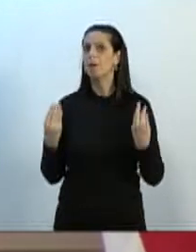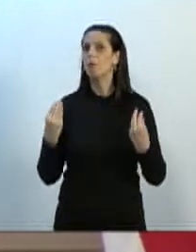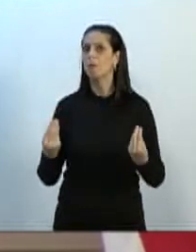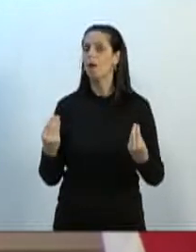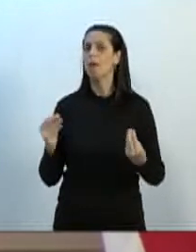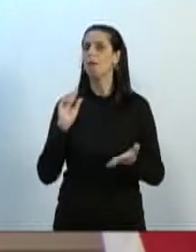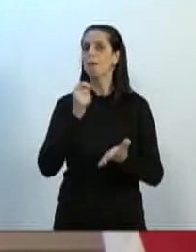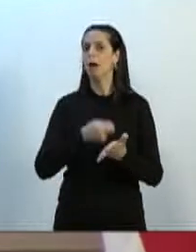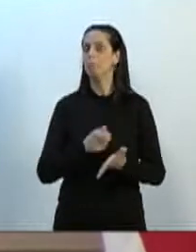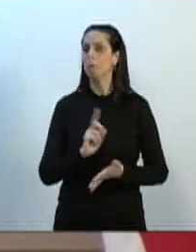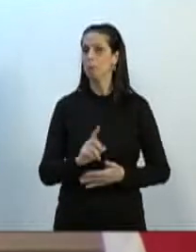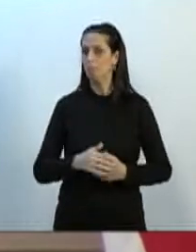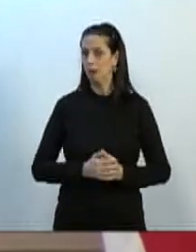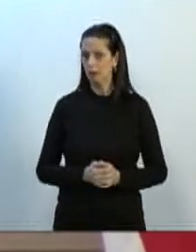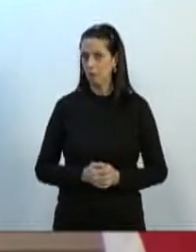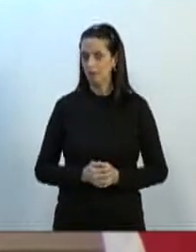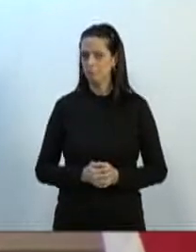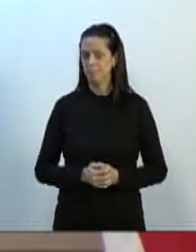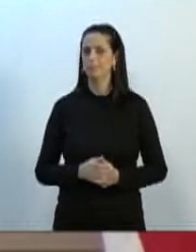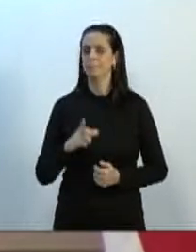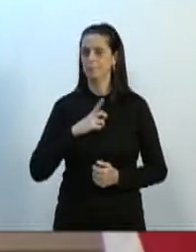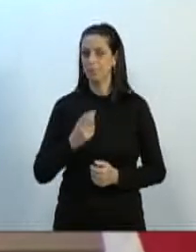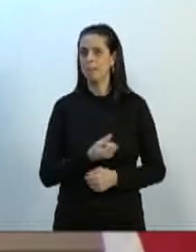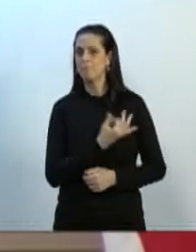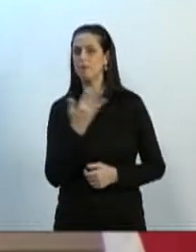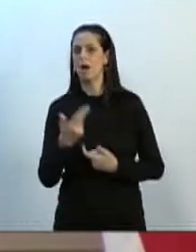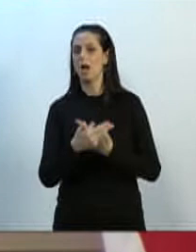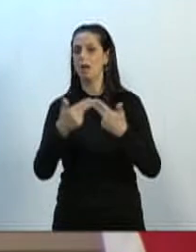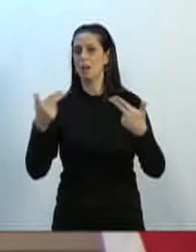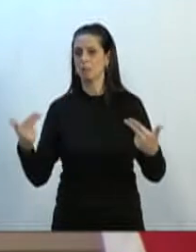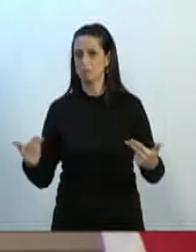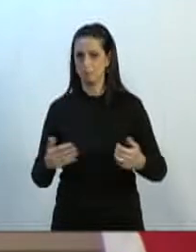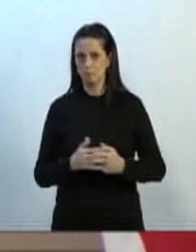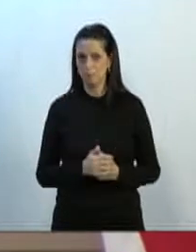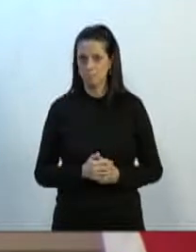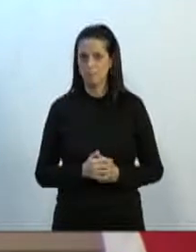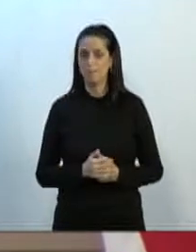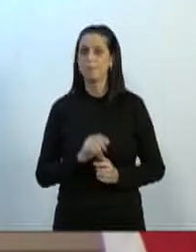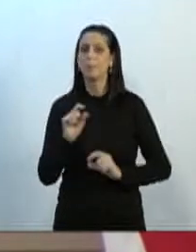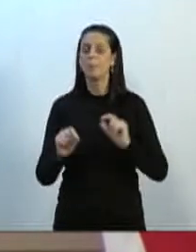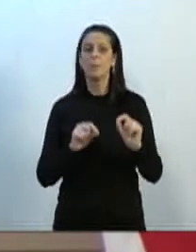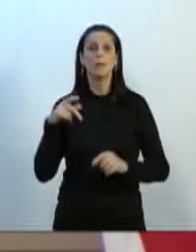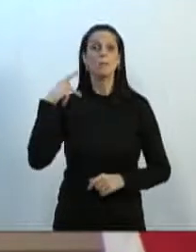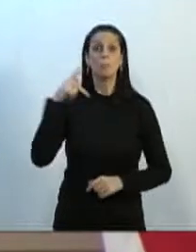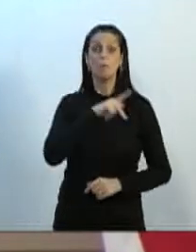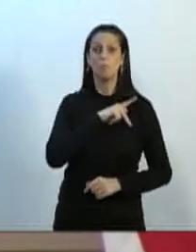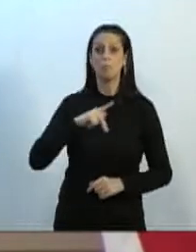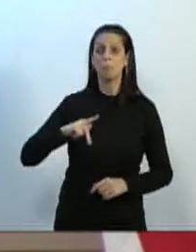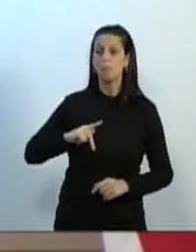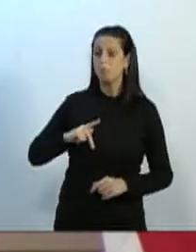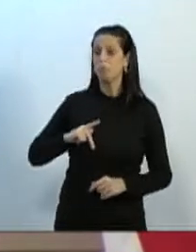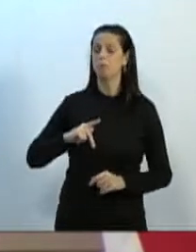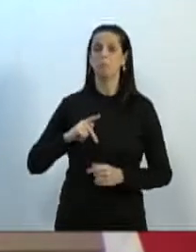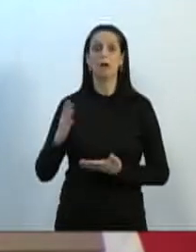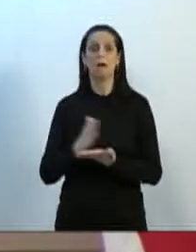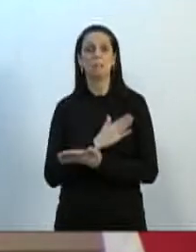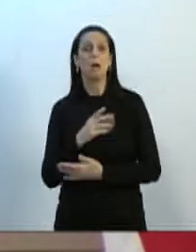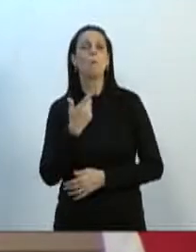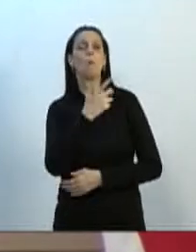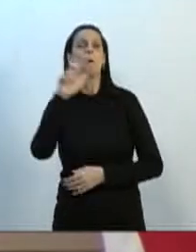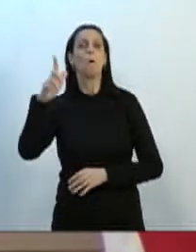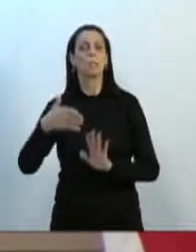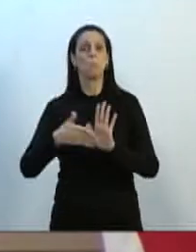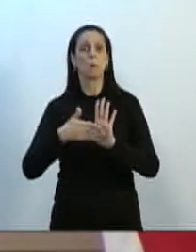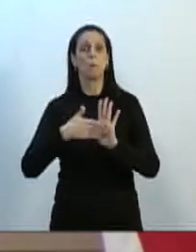Aonde fica? Falácias e mais falácias. Querem apagar as políticas públicas, propor algo melhor?